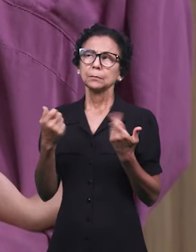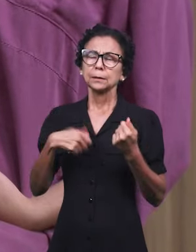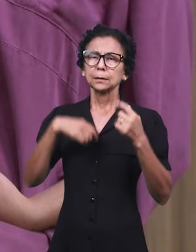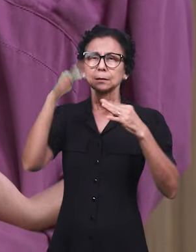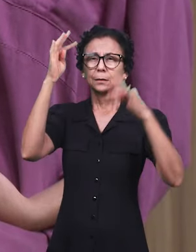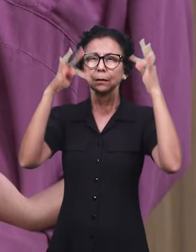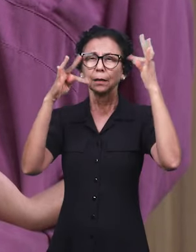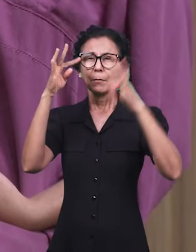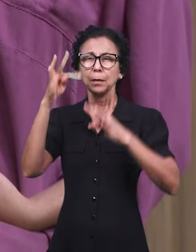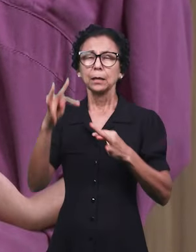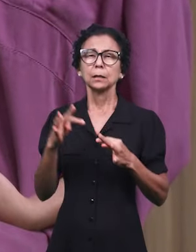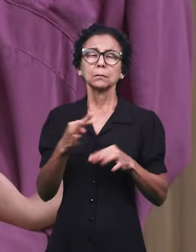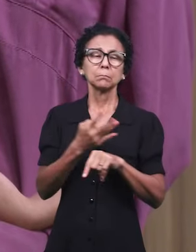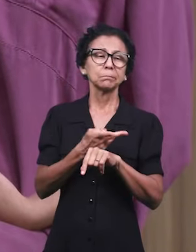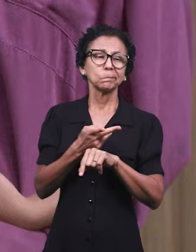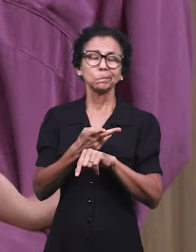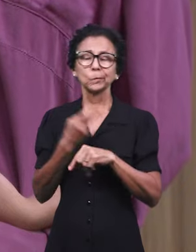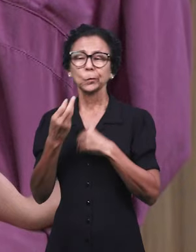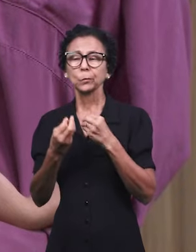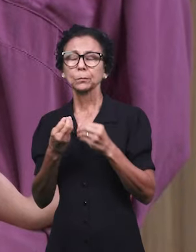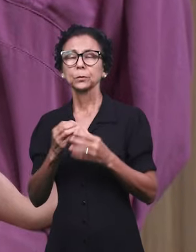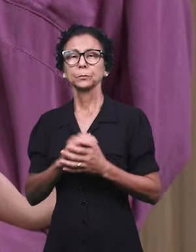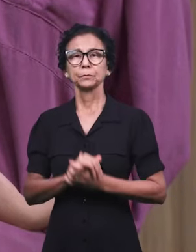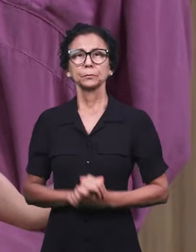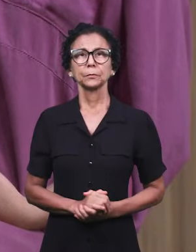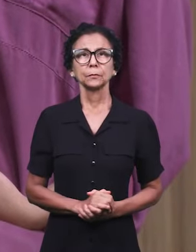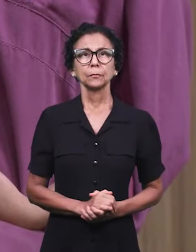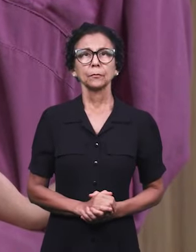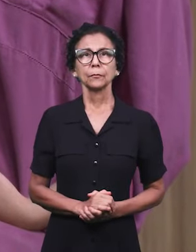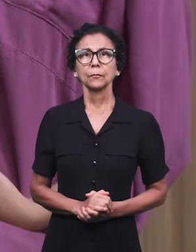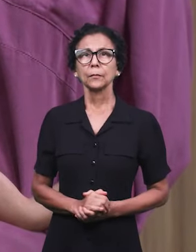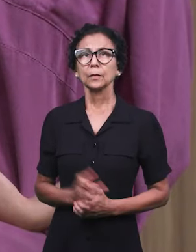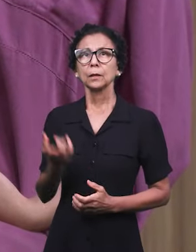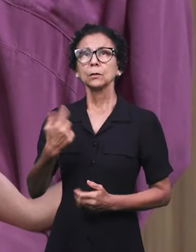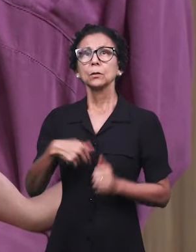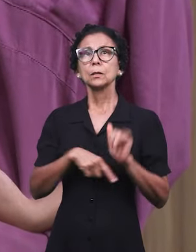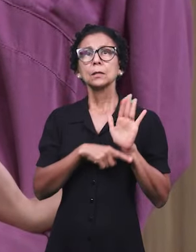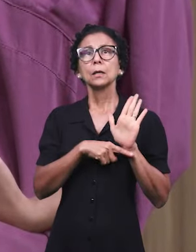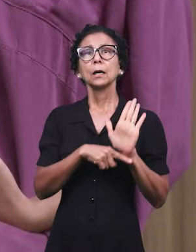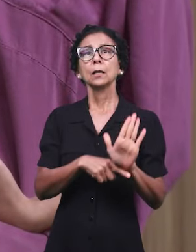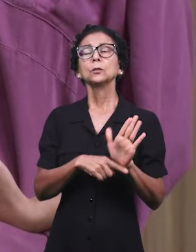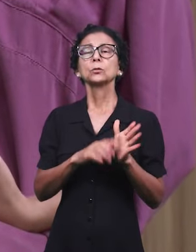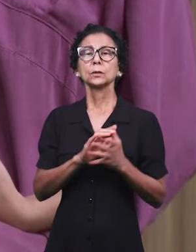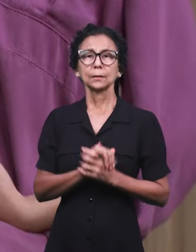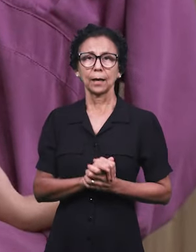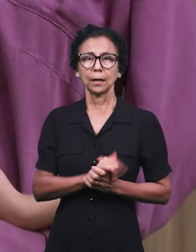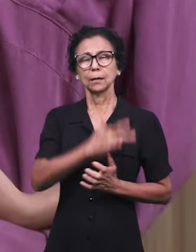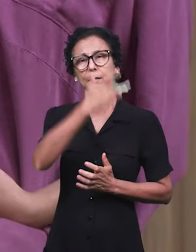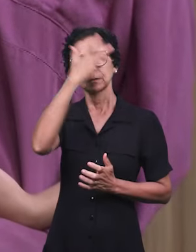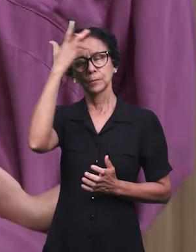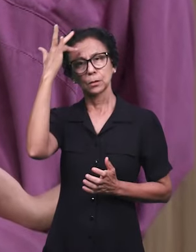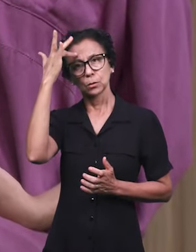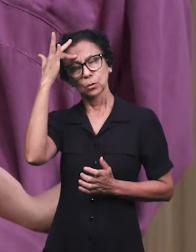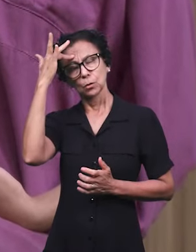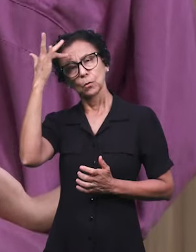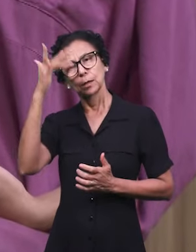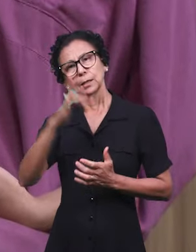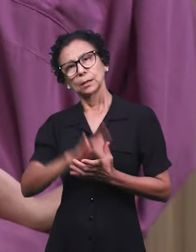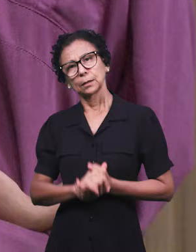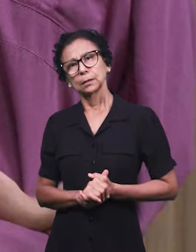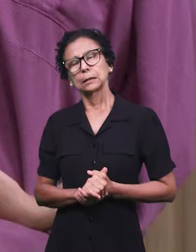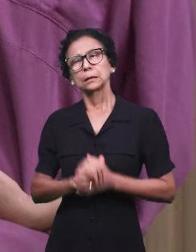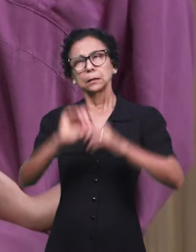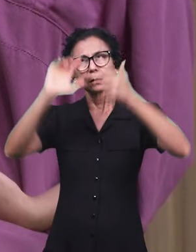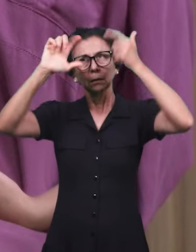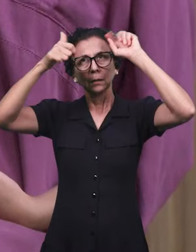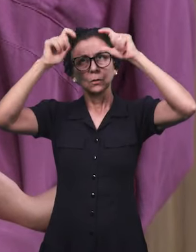tratamento, às vezes estão nesse processo de buscar tratamento, né? Como que nós podemos ajudar uma pessoa que está passando por isso